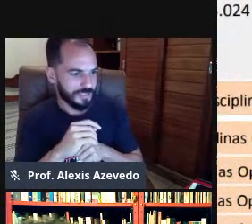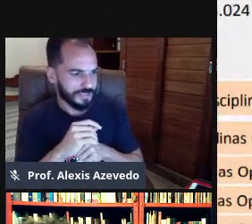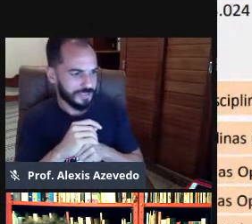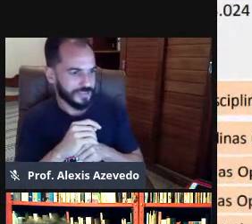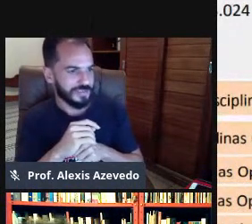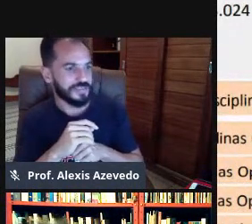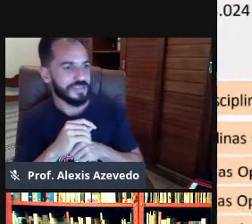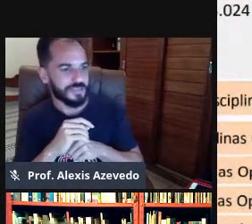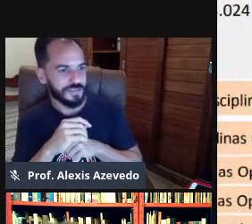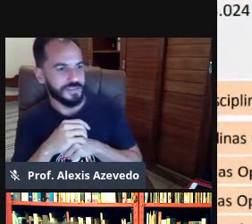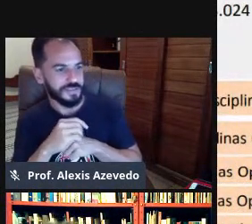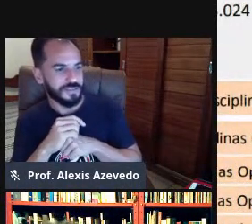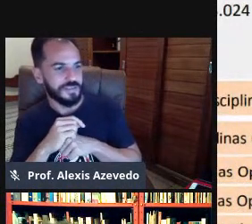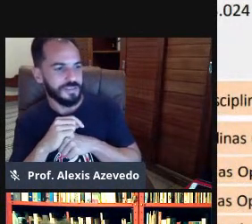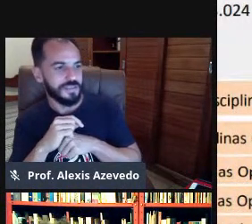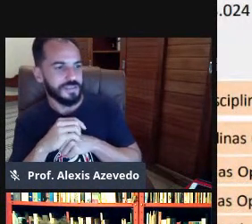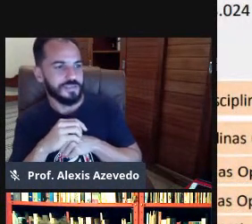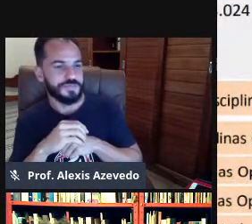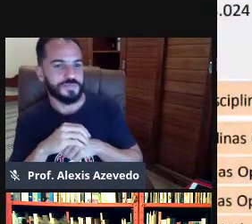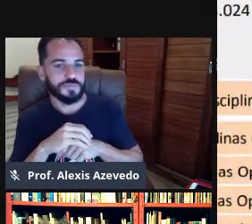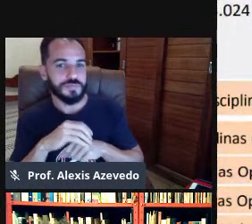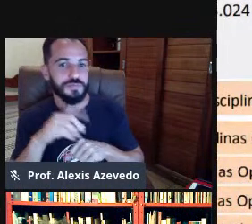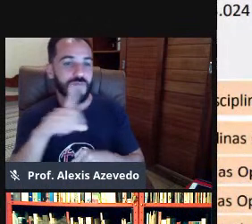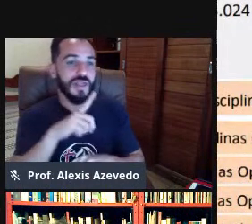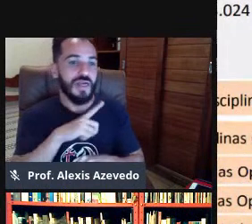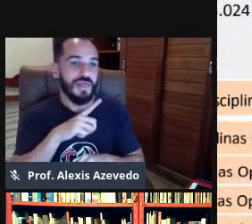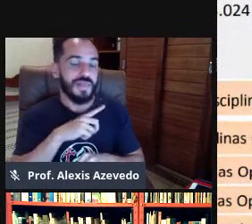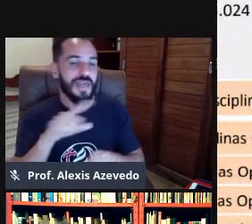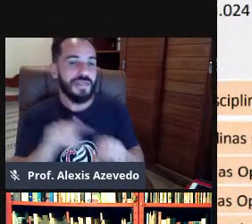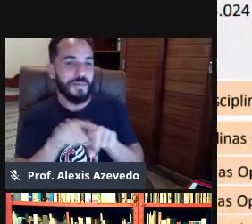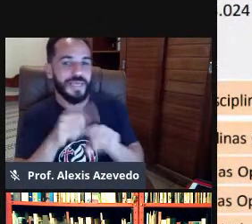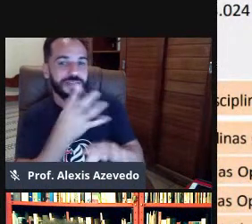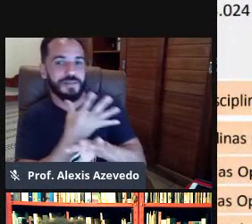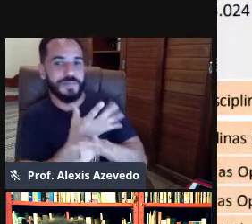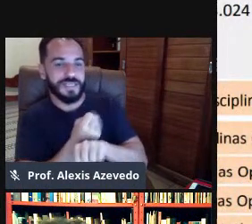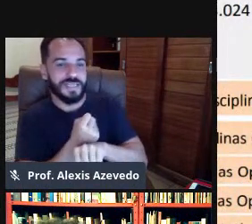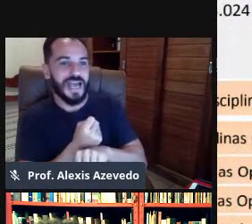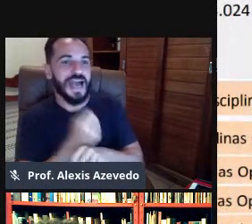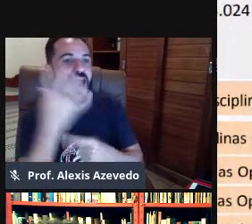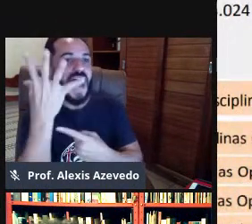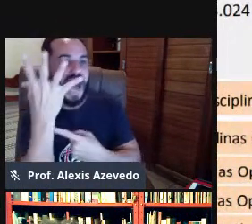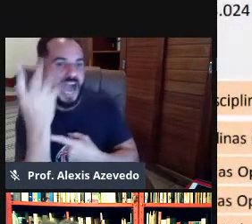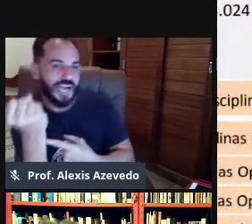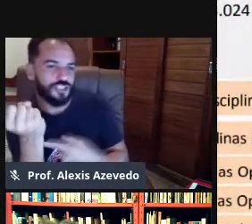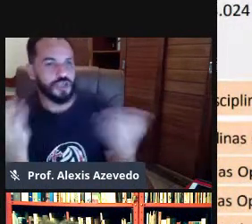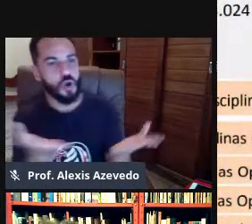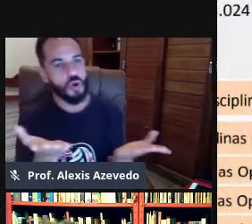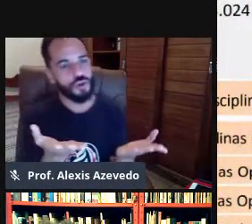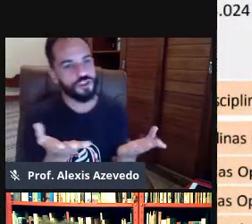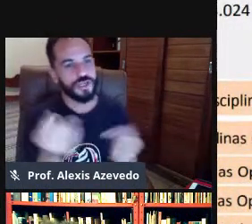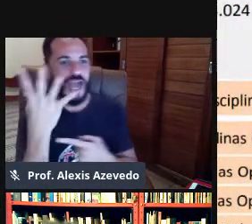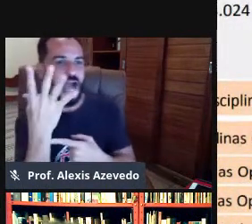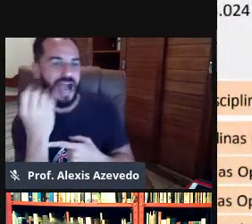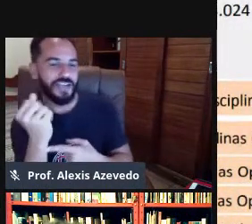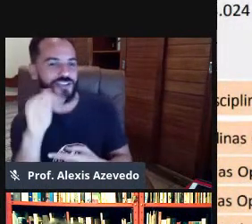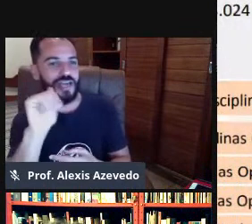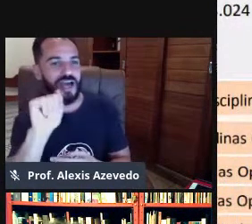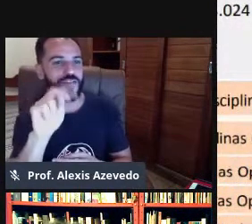para vocês, e a disciplina Arte na Atualidade A e Arte na Atualidade B, né, que